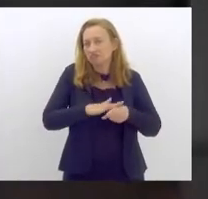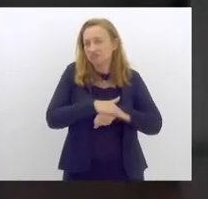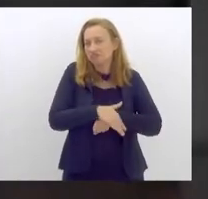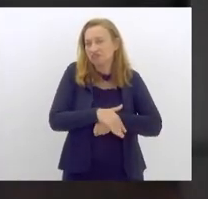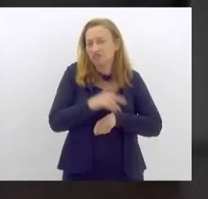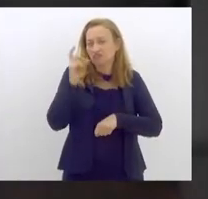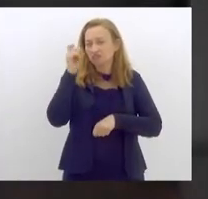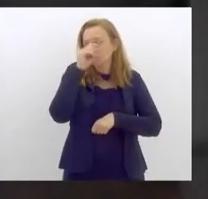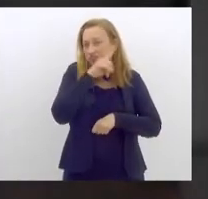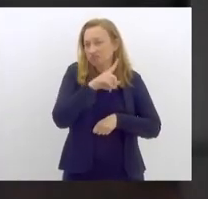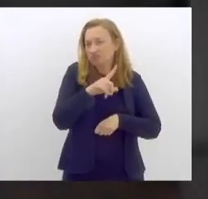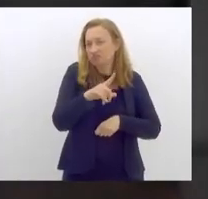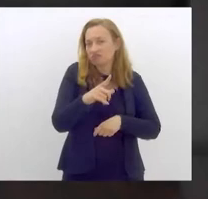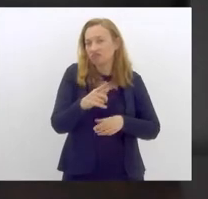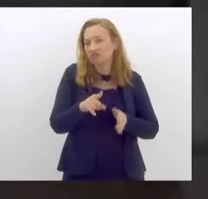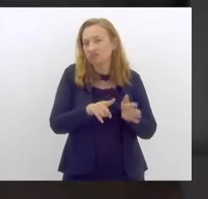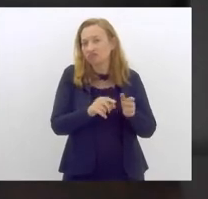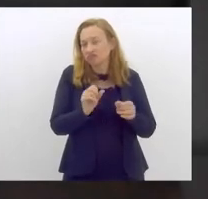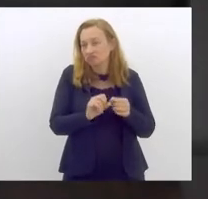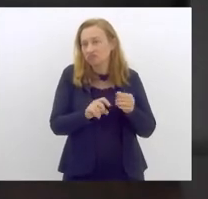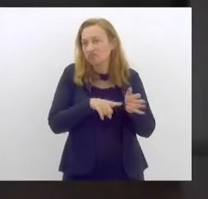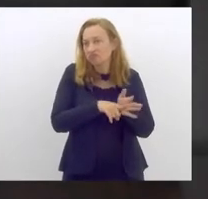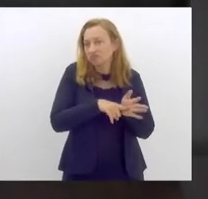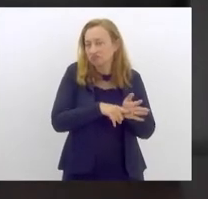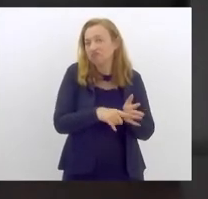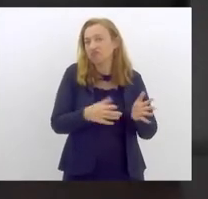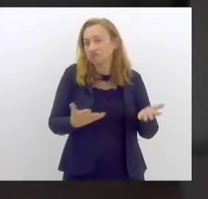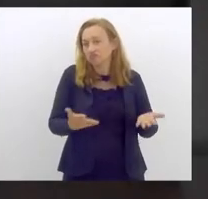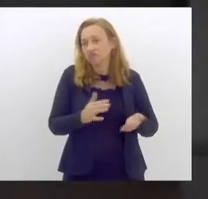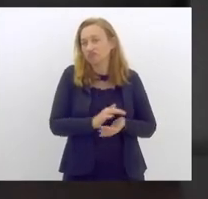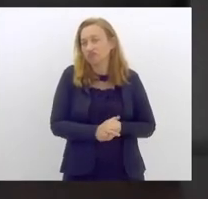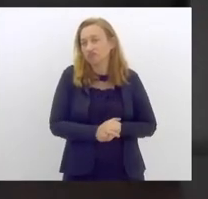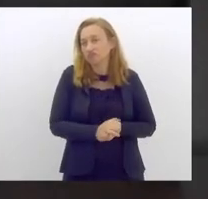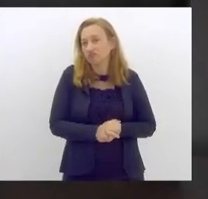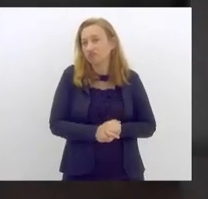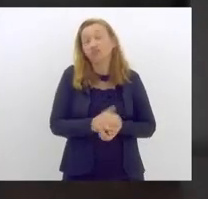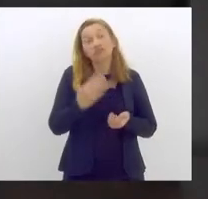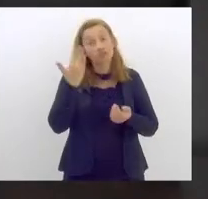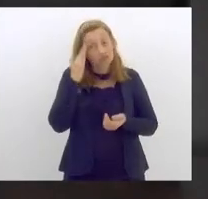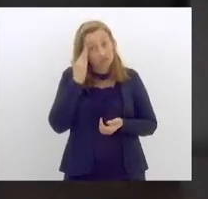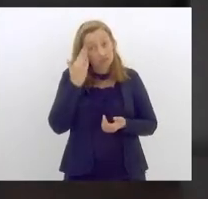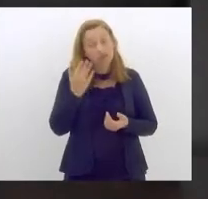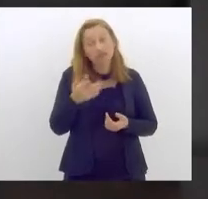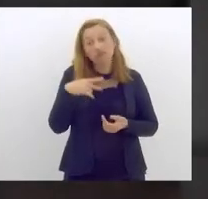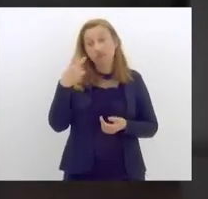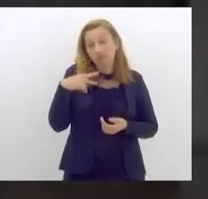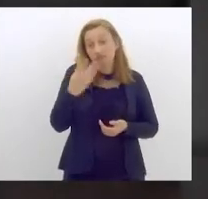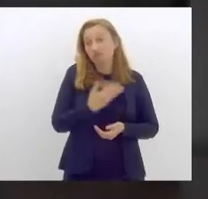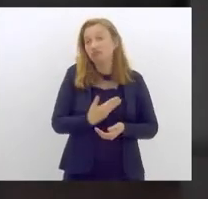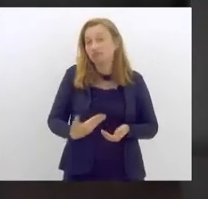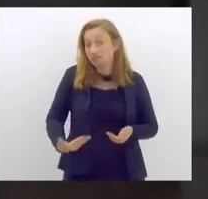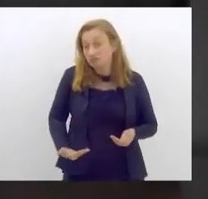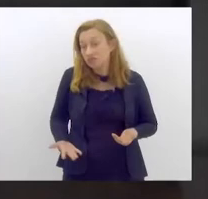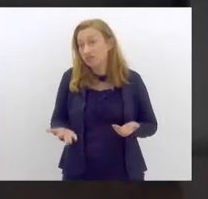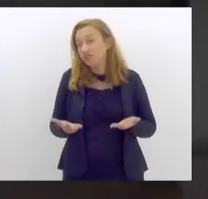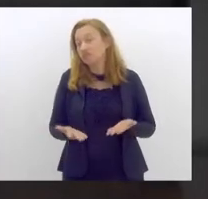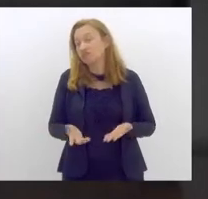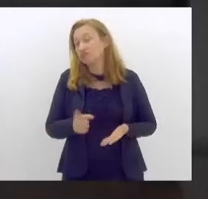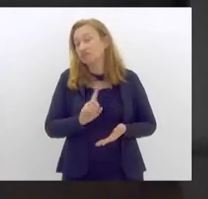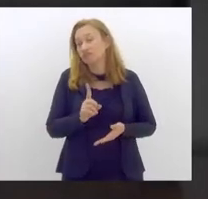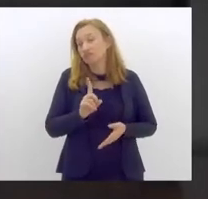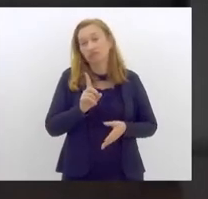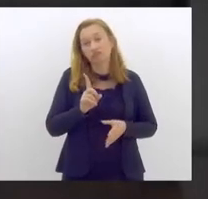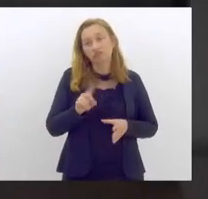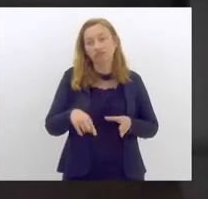tem muita dificuldade de fazer os exames e a gente tem que entender que isso é política pública que não é